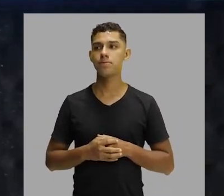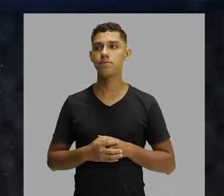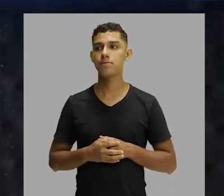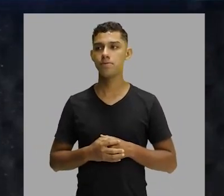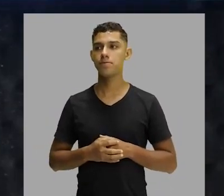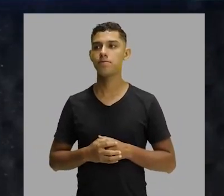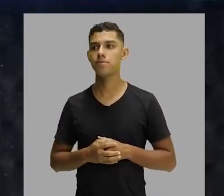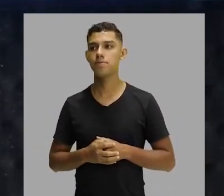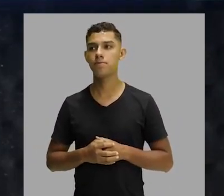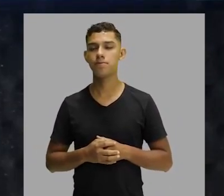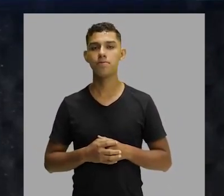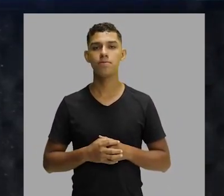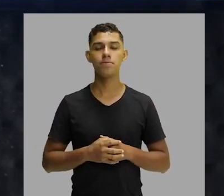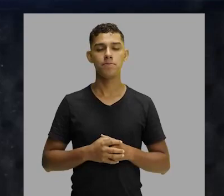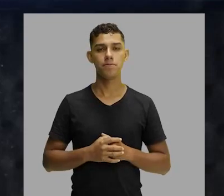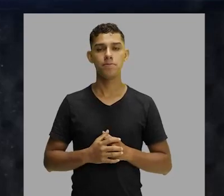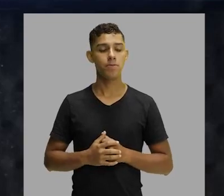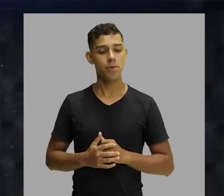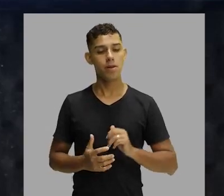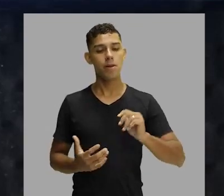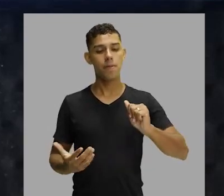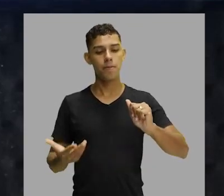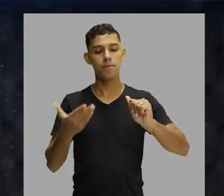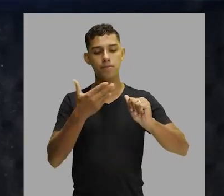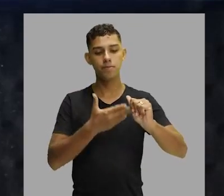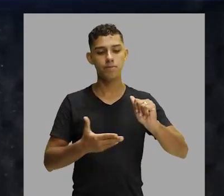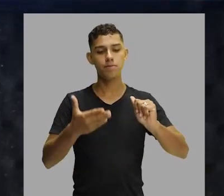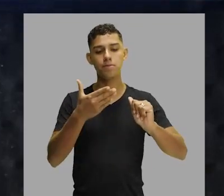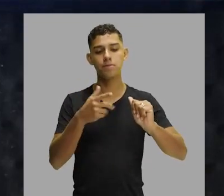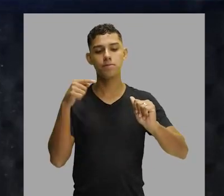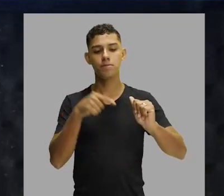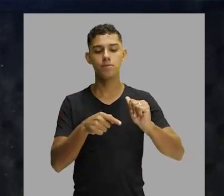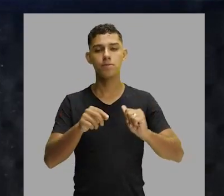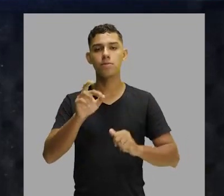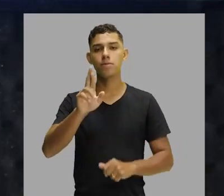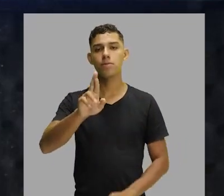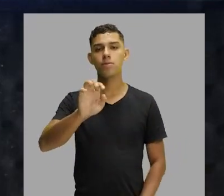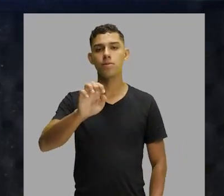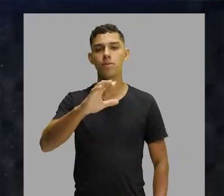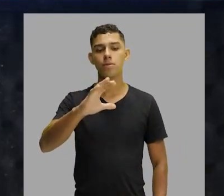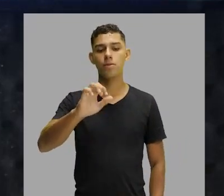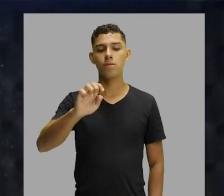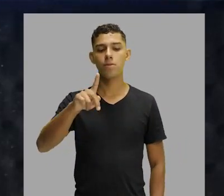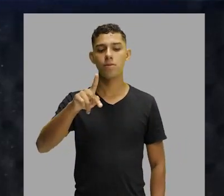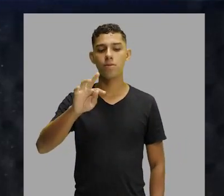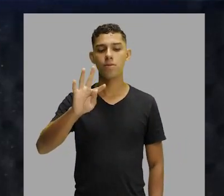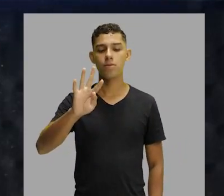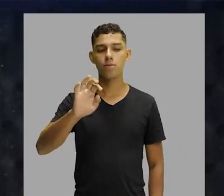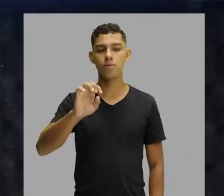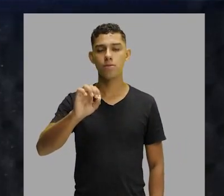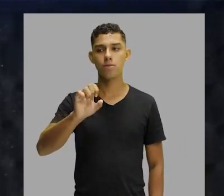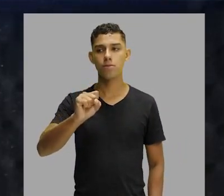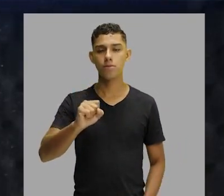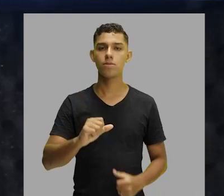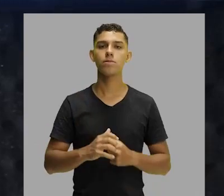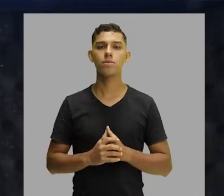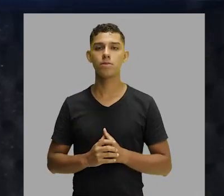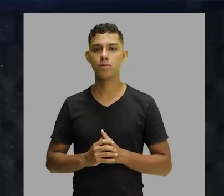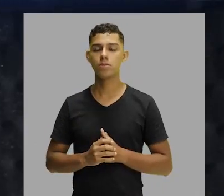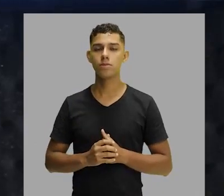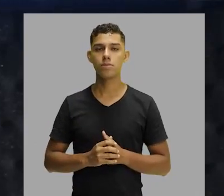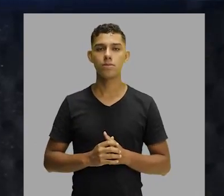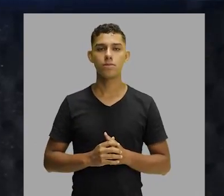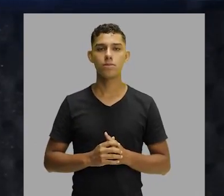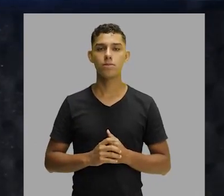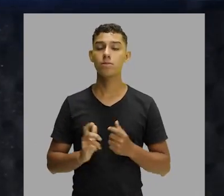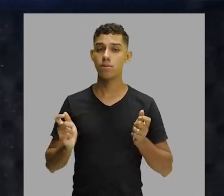Então a resposta, a letra A, que nós chamamos de átomos receptores. Tá, ok? Então, para produzir o semicondutor do